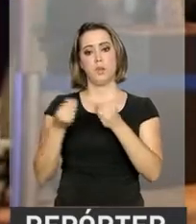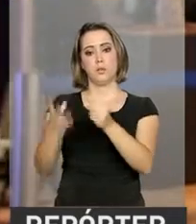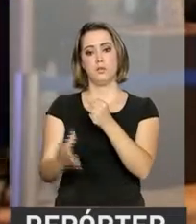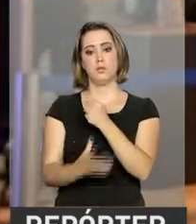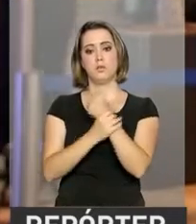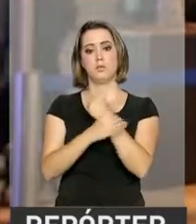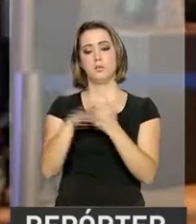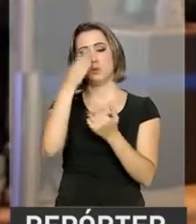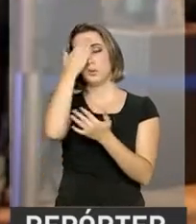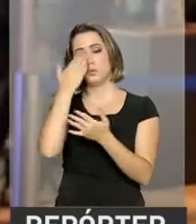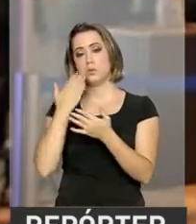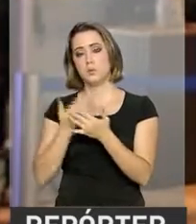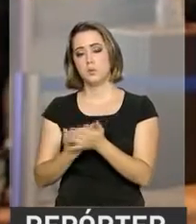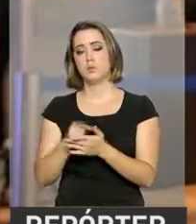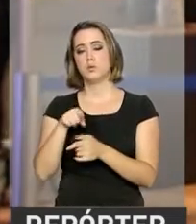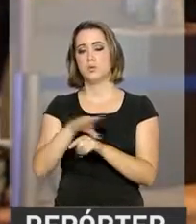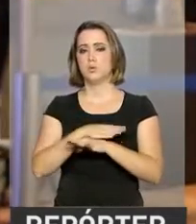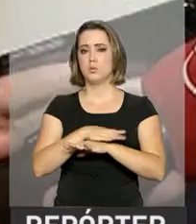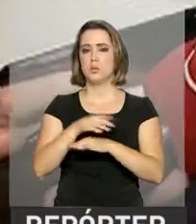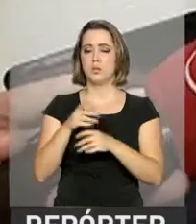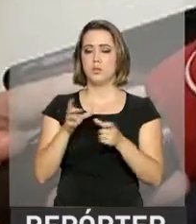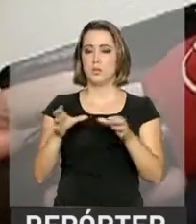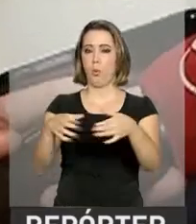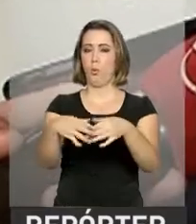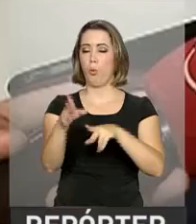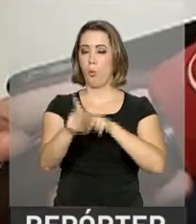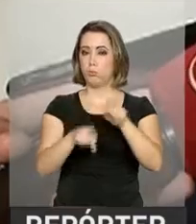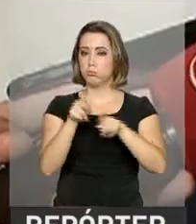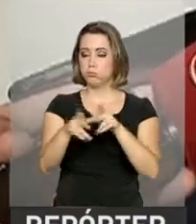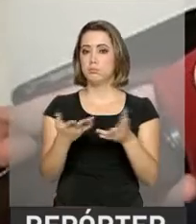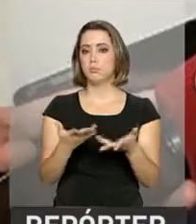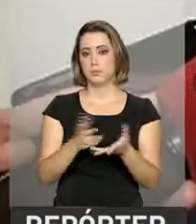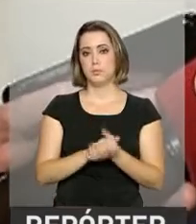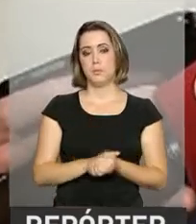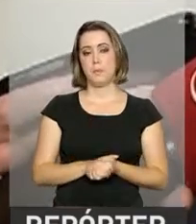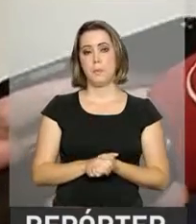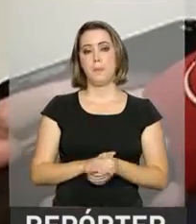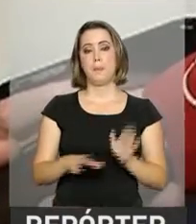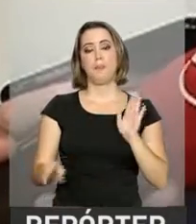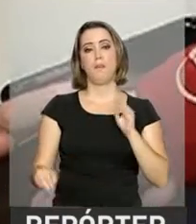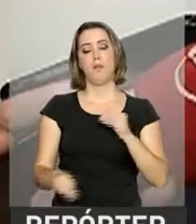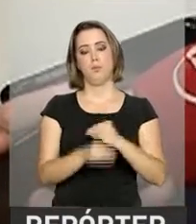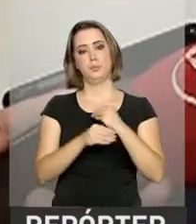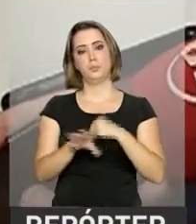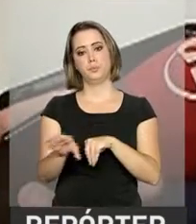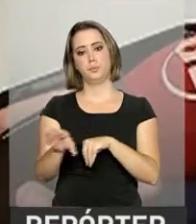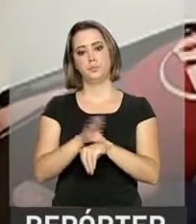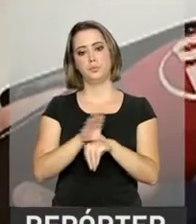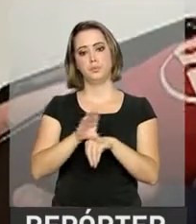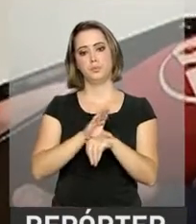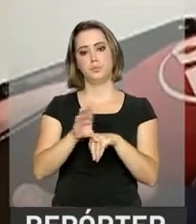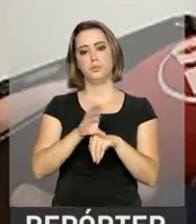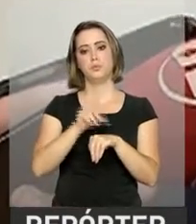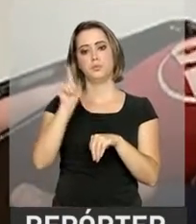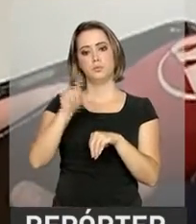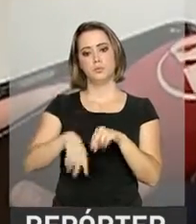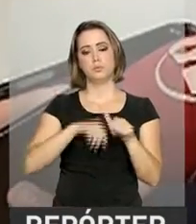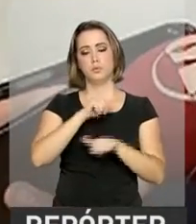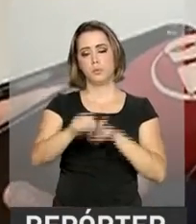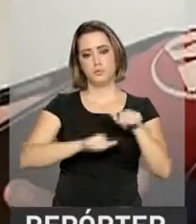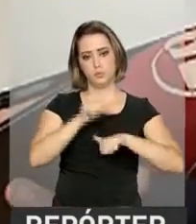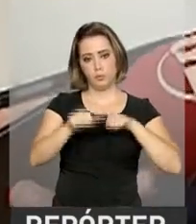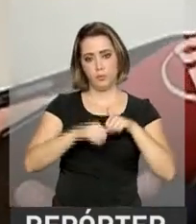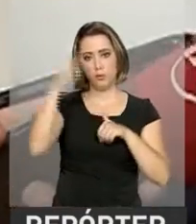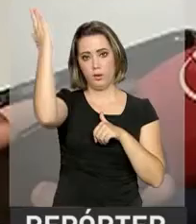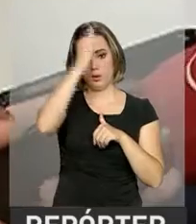e confiança a esses investidores. A PEC do teto foi fundamental, foi o grande sinal de mudança sobre o